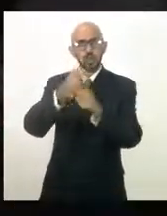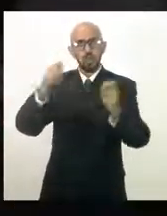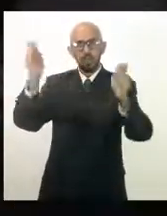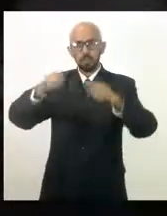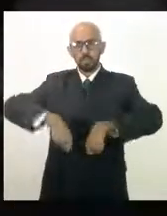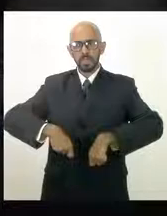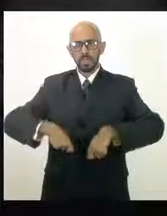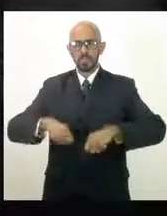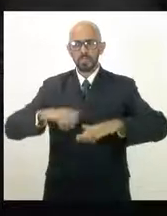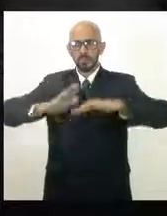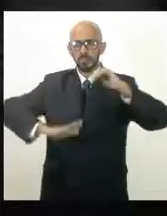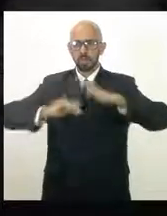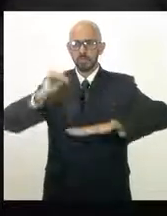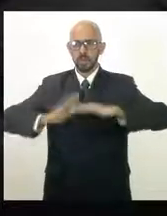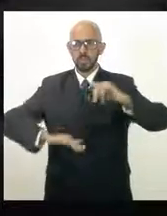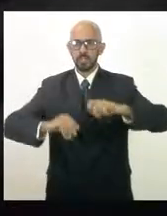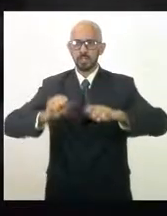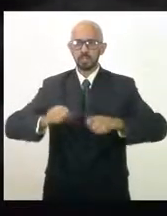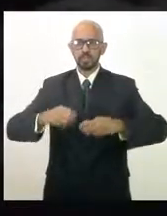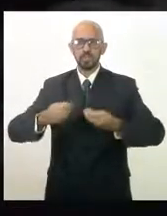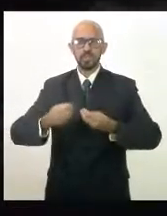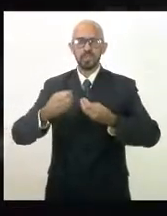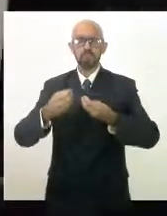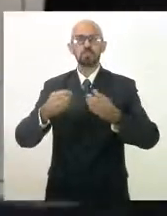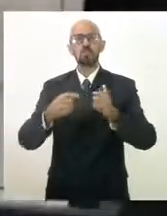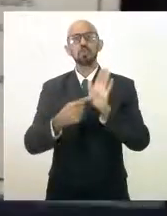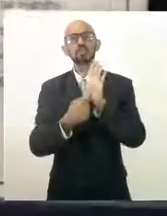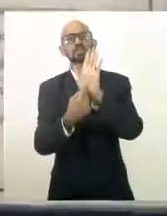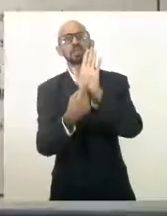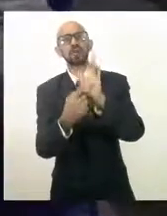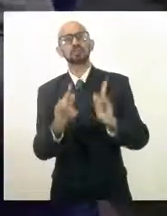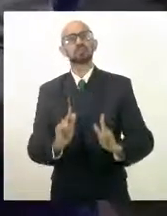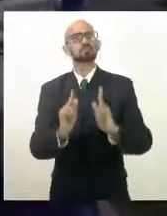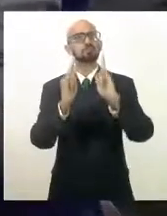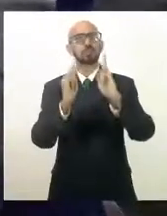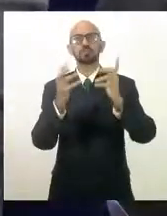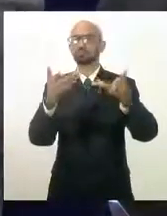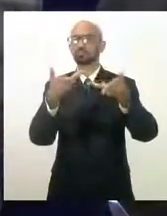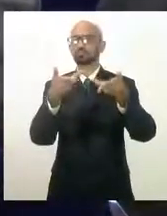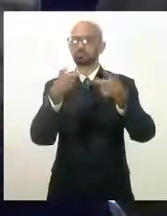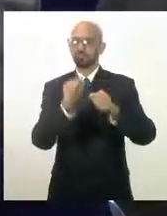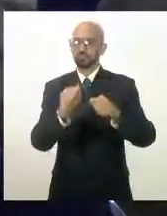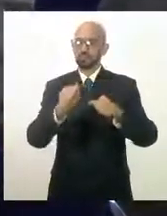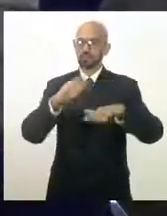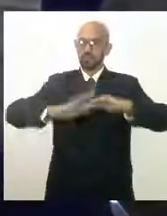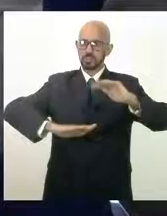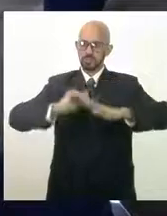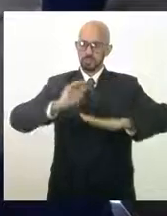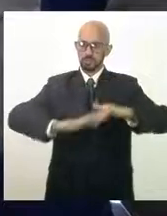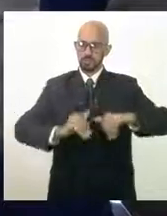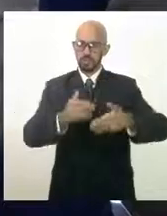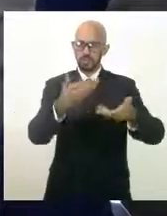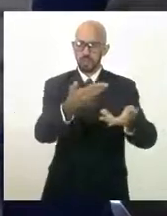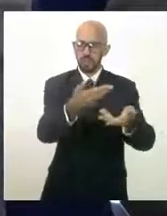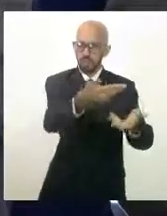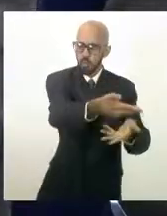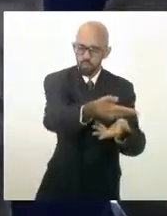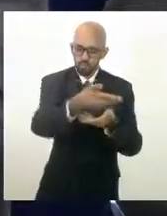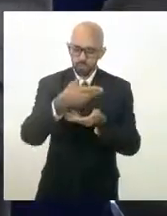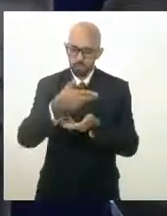dedicação, profissionalismo, entregaram um belo trabalho. Representando esses profissionais, quero convidar o diretor-geral para estar